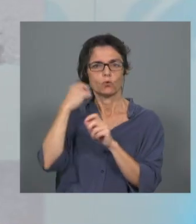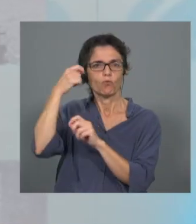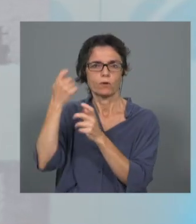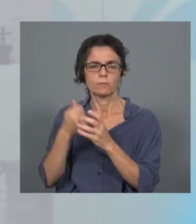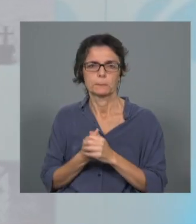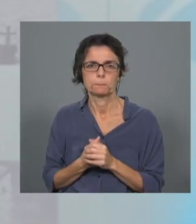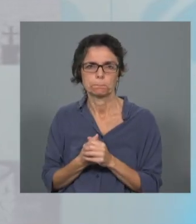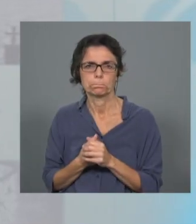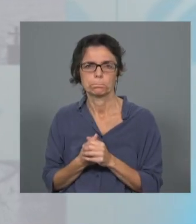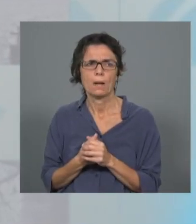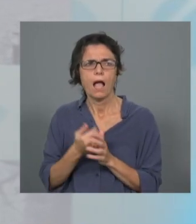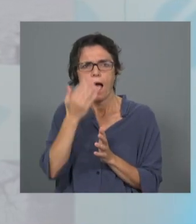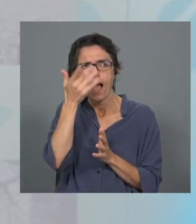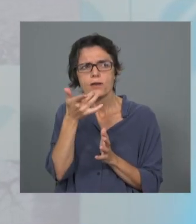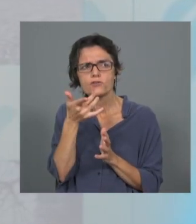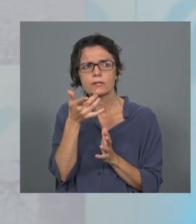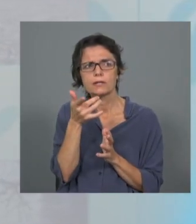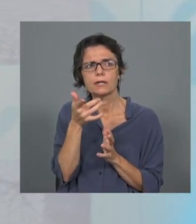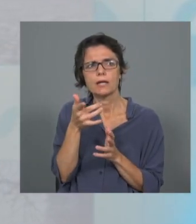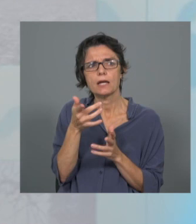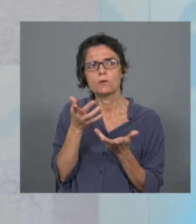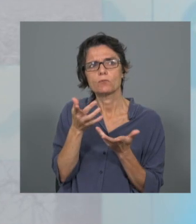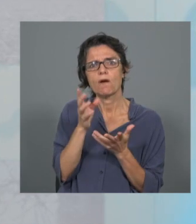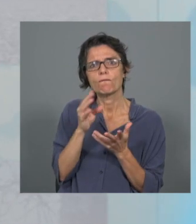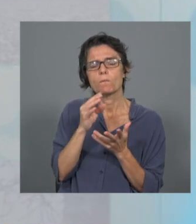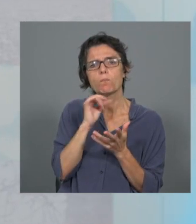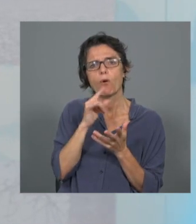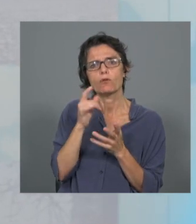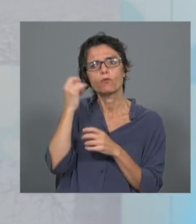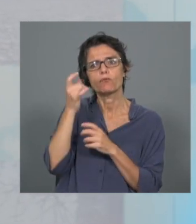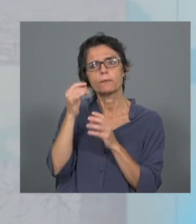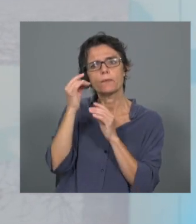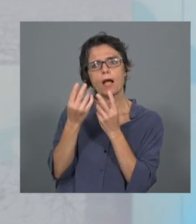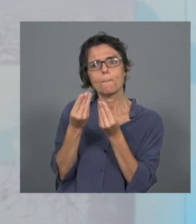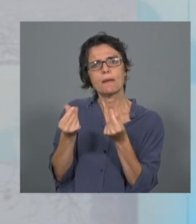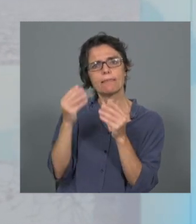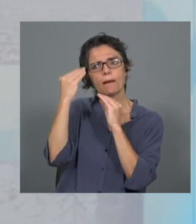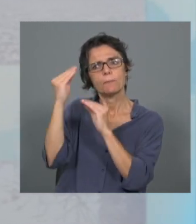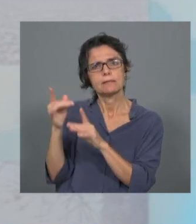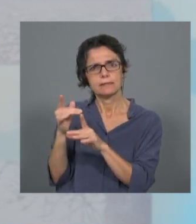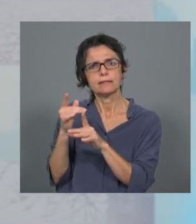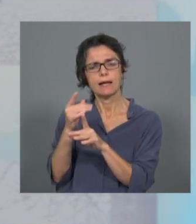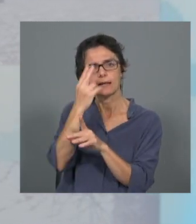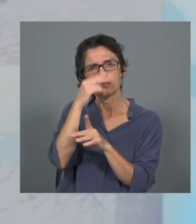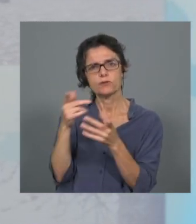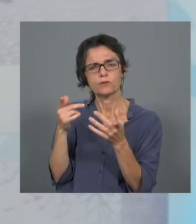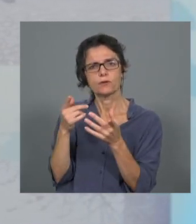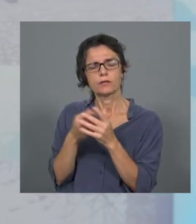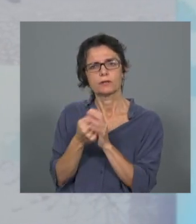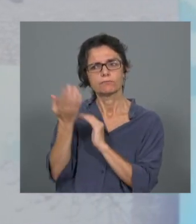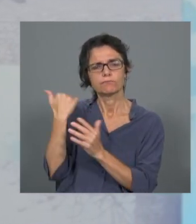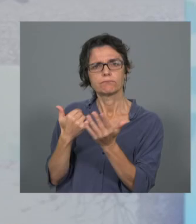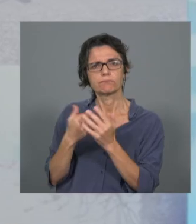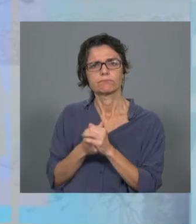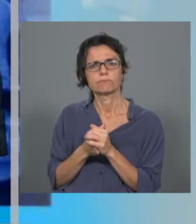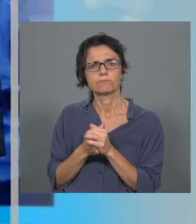filme didático até para se perceber a história, o que ali aconteceu nesta realidade de fé. Sem